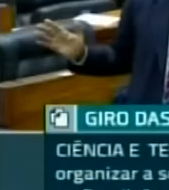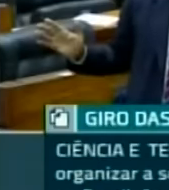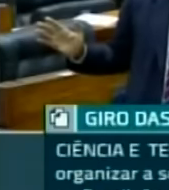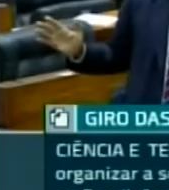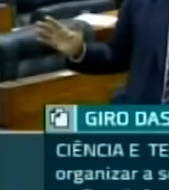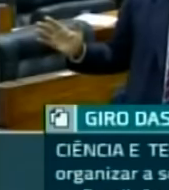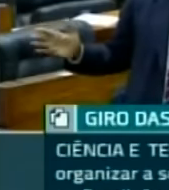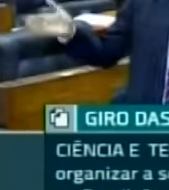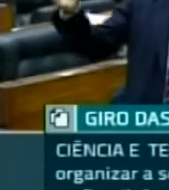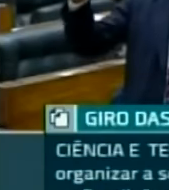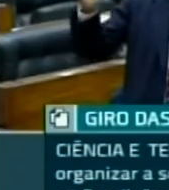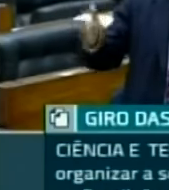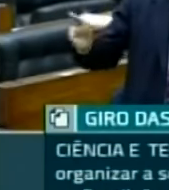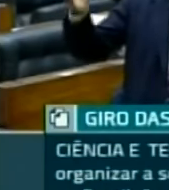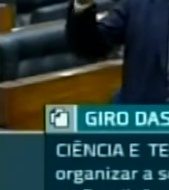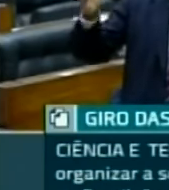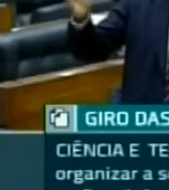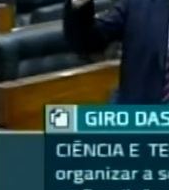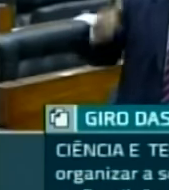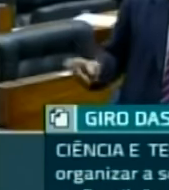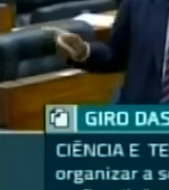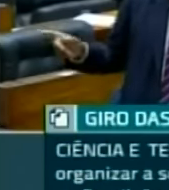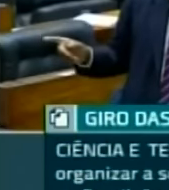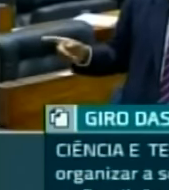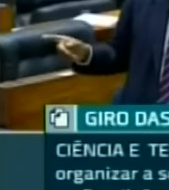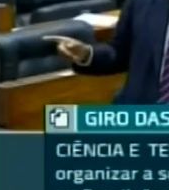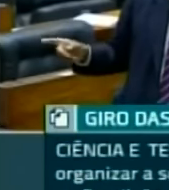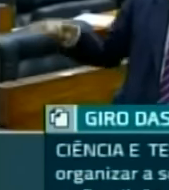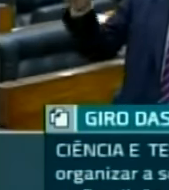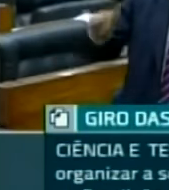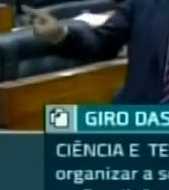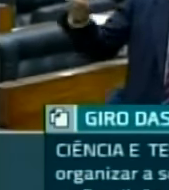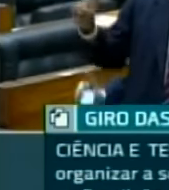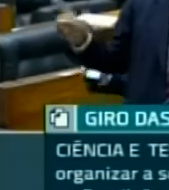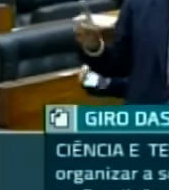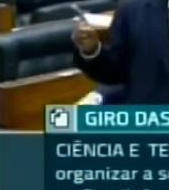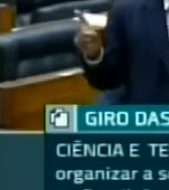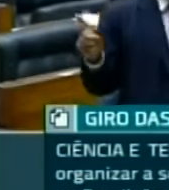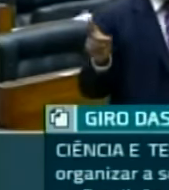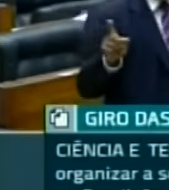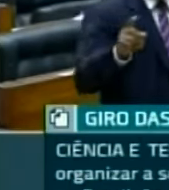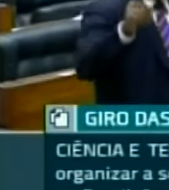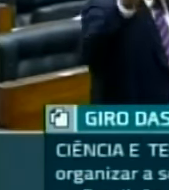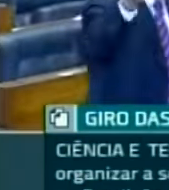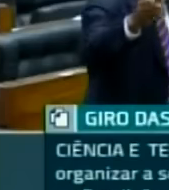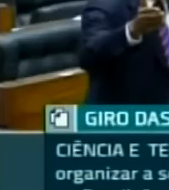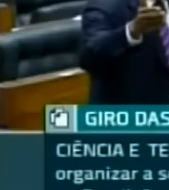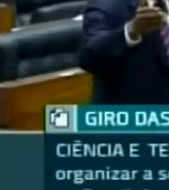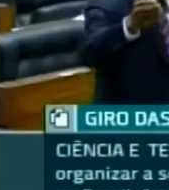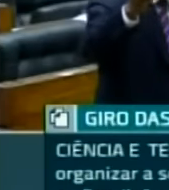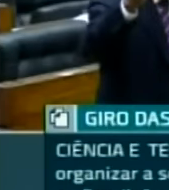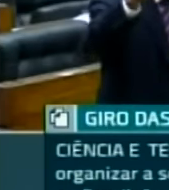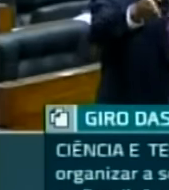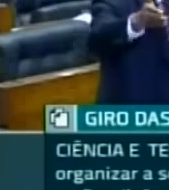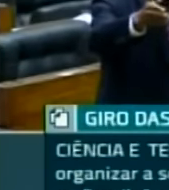Excelência. O senhor, Vossa Excelência, quer tirar como vítima aqui nessa casa, mas não vai sair como vítima. Tanto eu